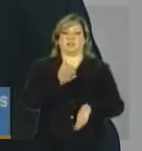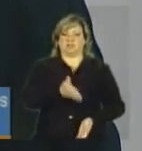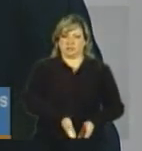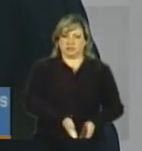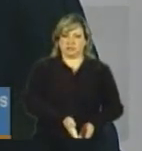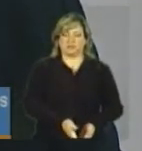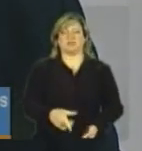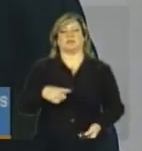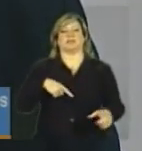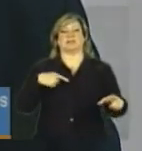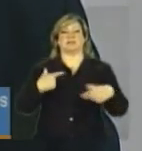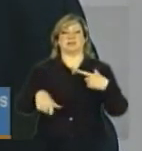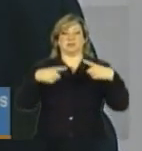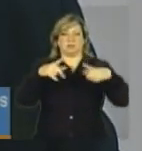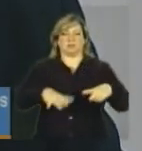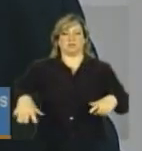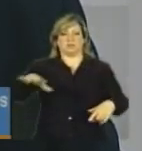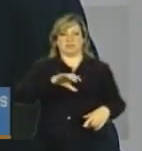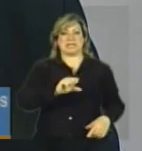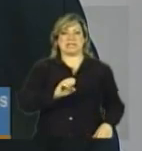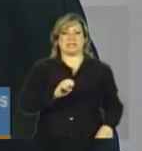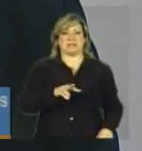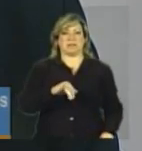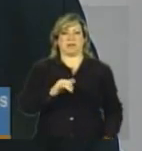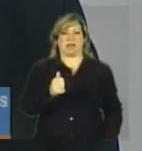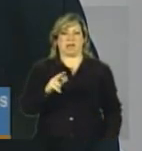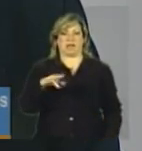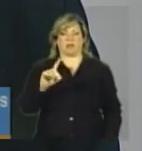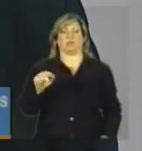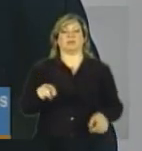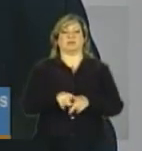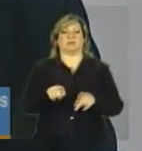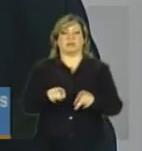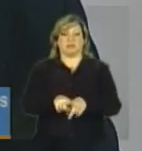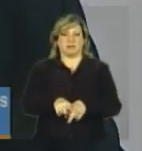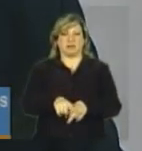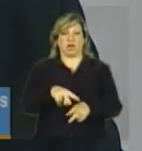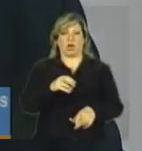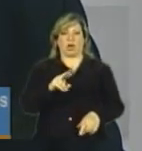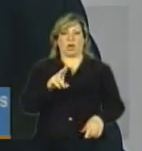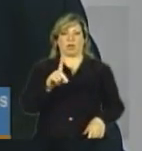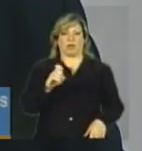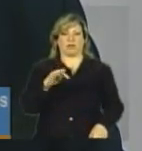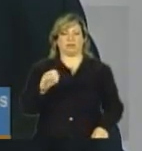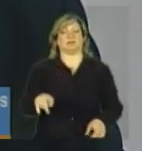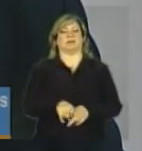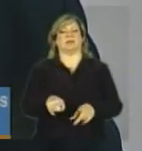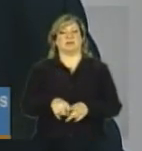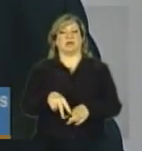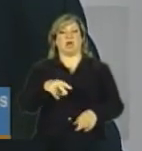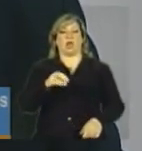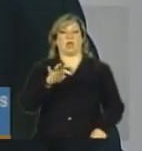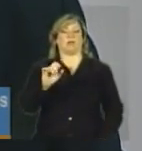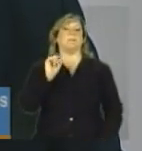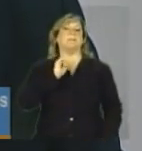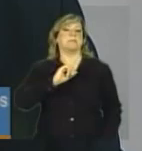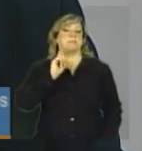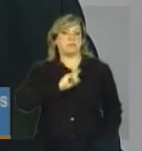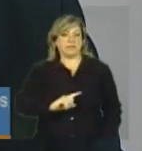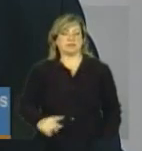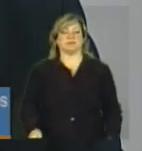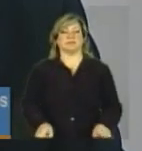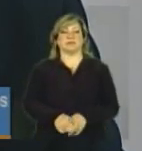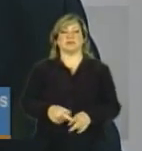é que atua na região do semiado nordeste e norte de Minas. E também com município são quase 200 municípios conveniados